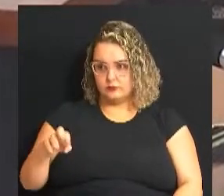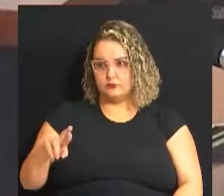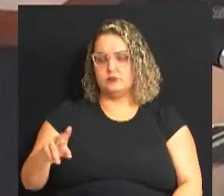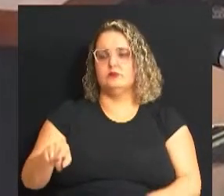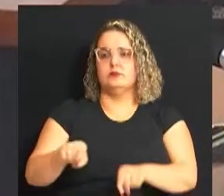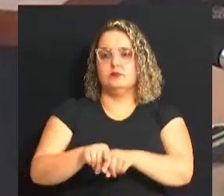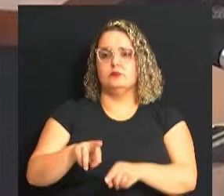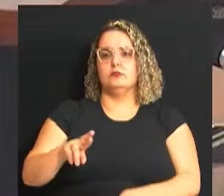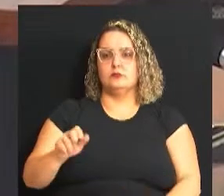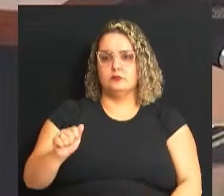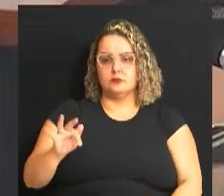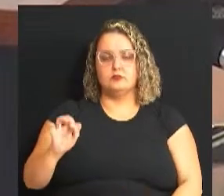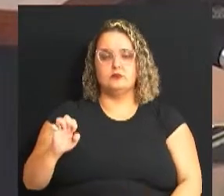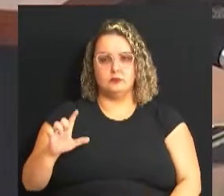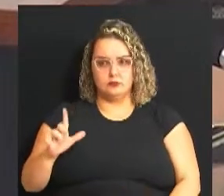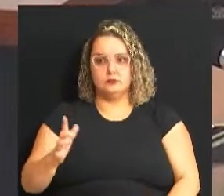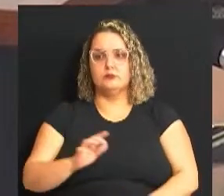E